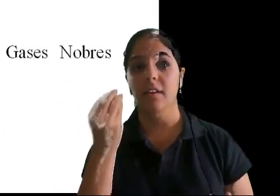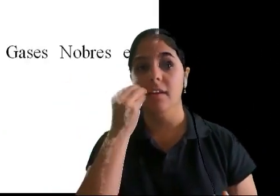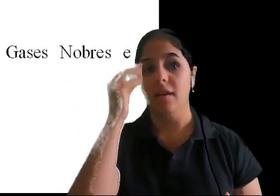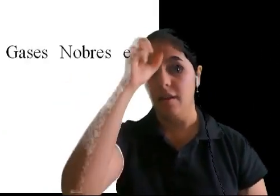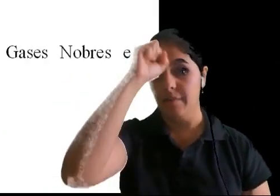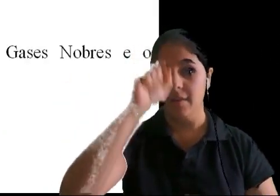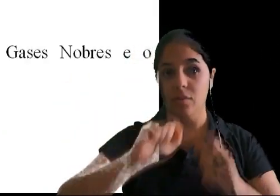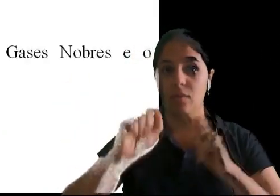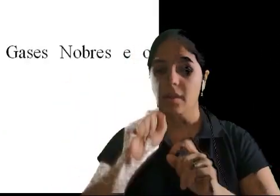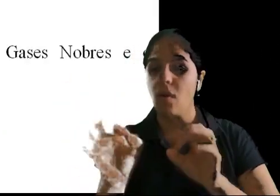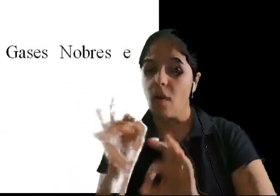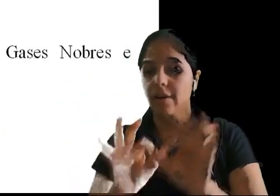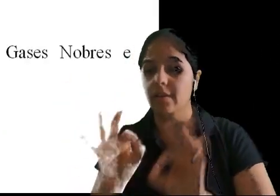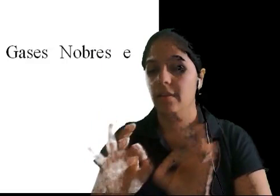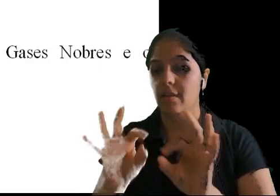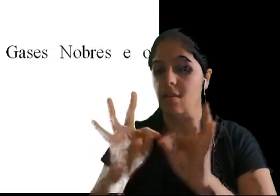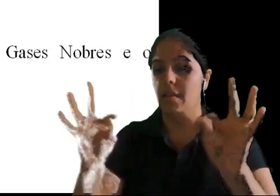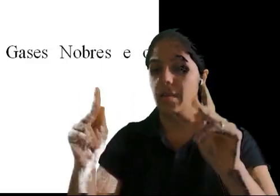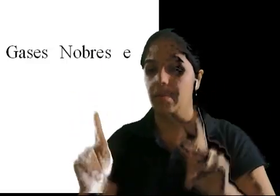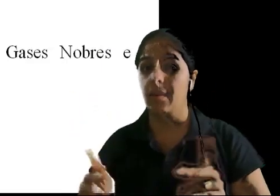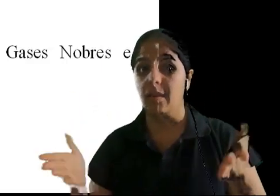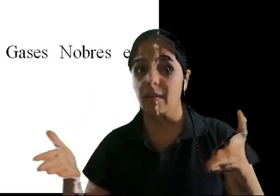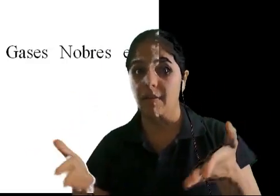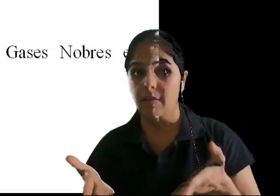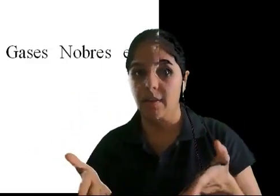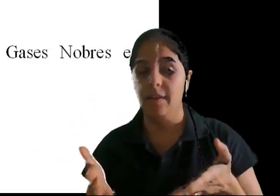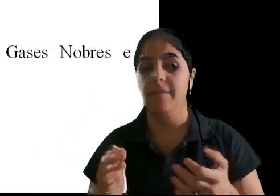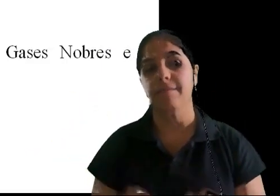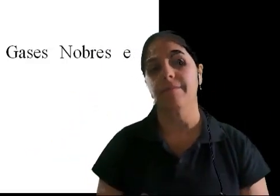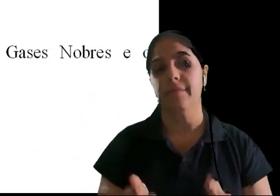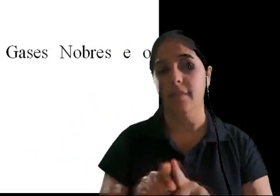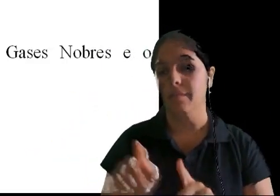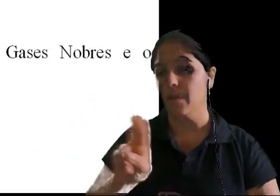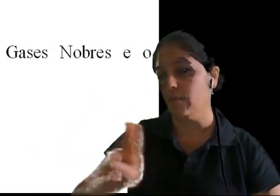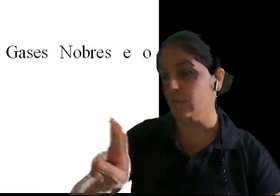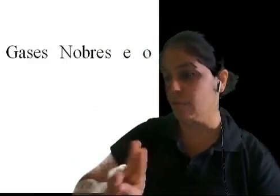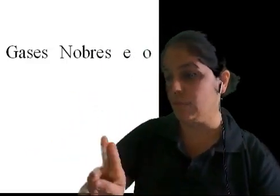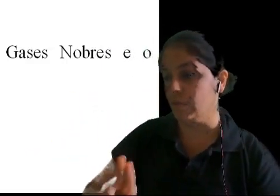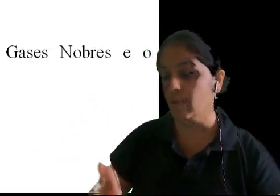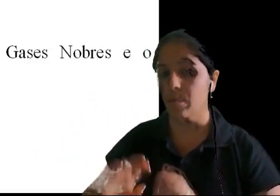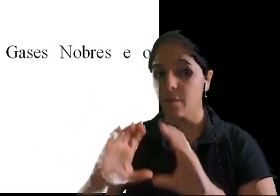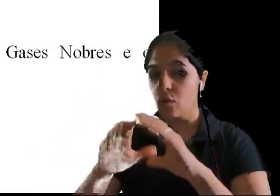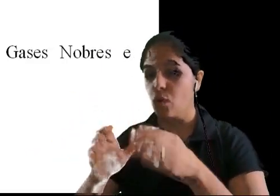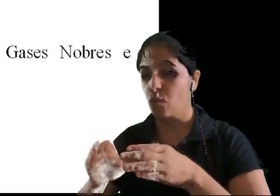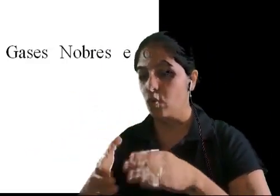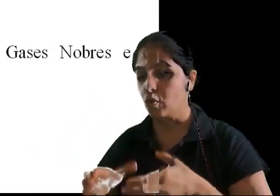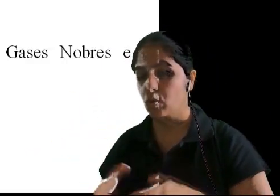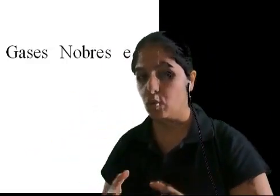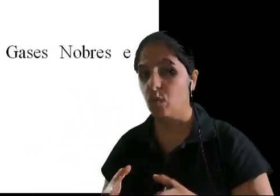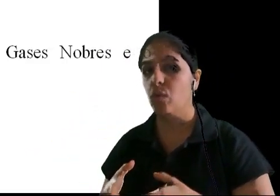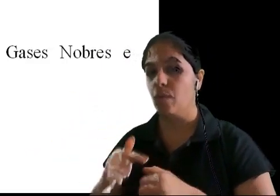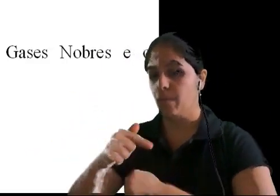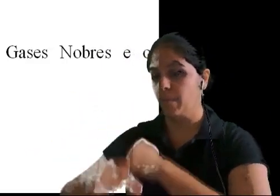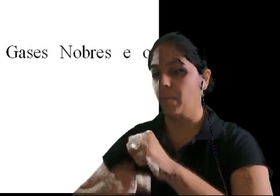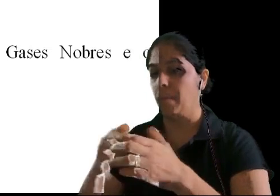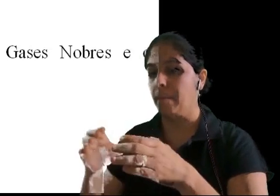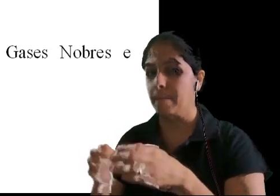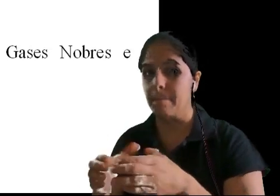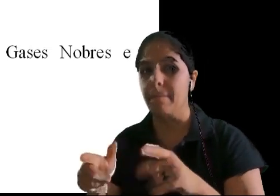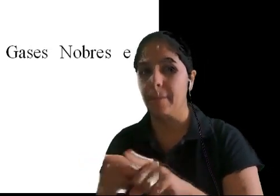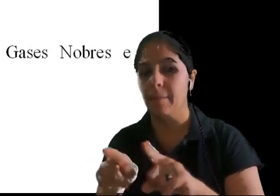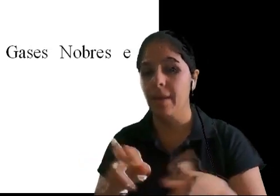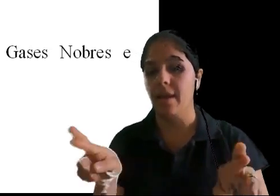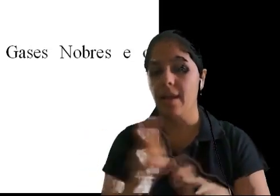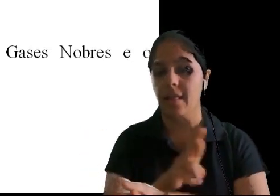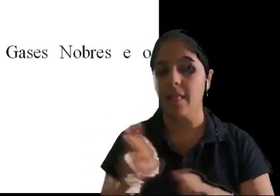nós vamos ver a estrutura atual da tabela periódica, os nomes comuns de grupos de elementos químicos,